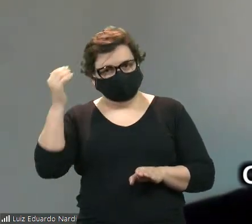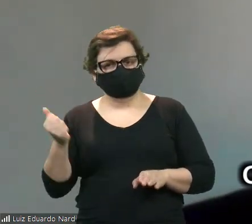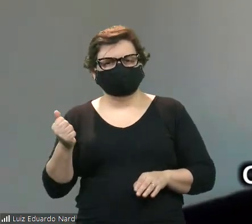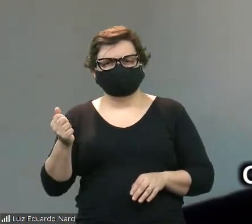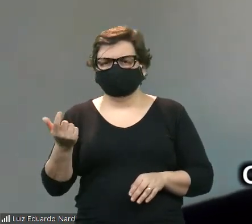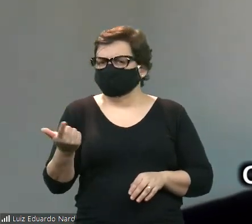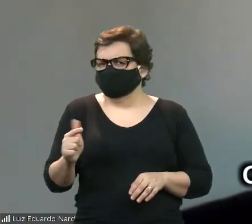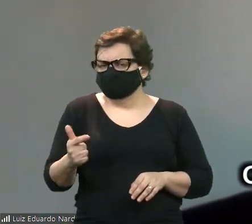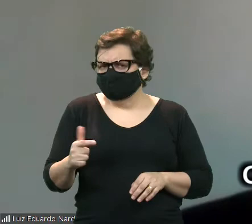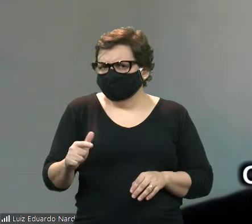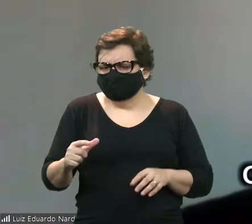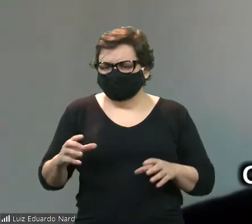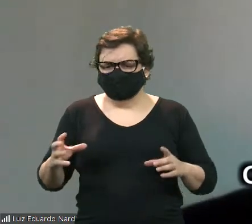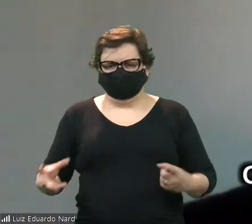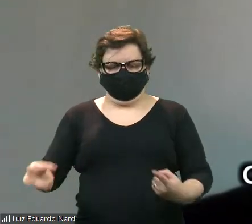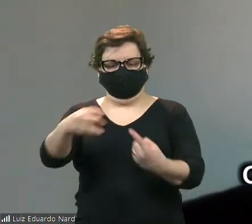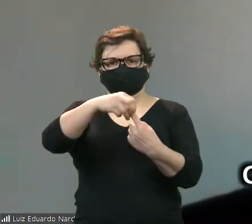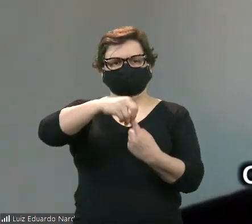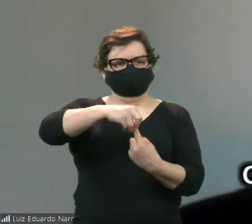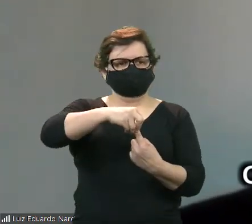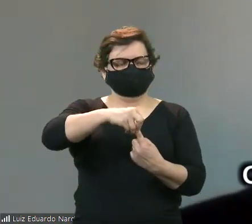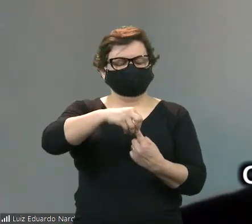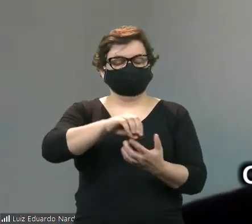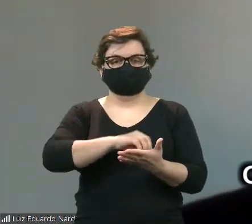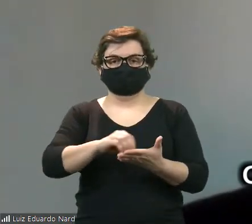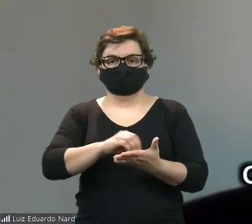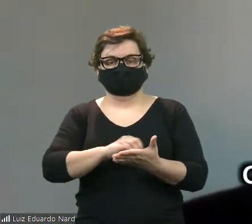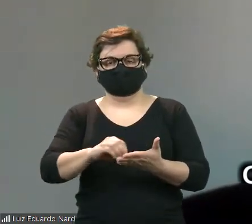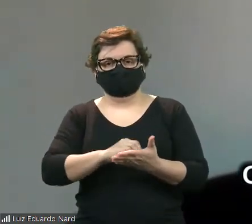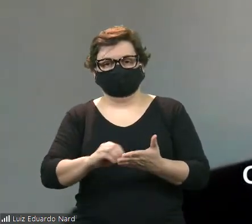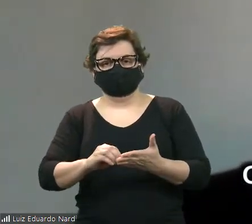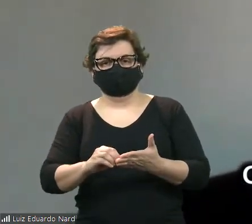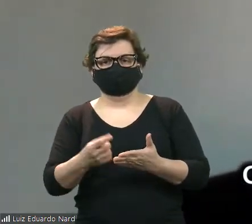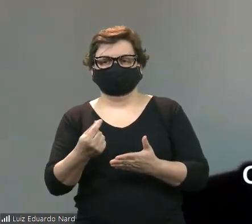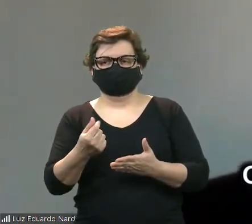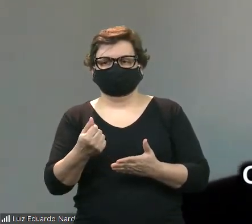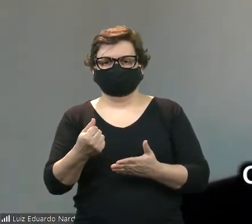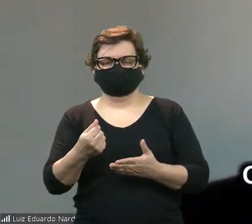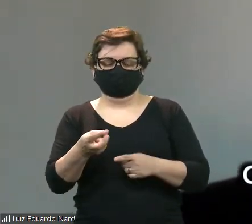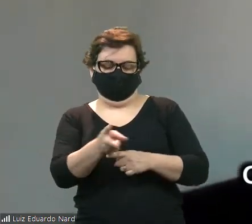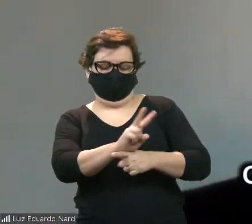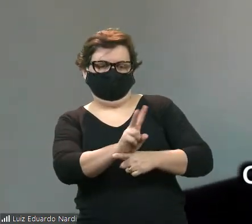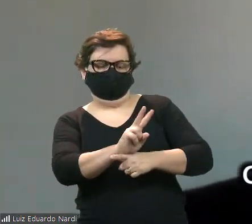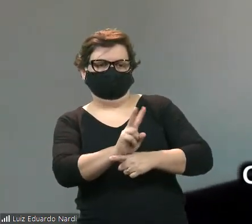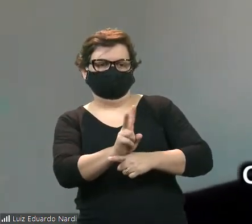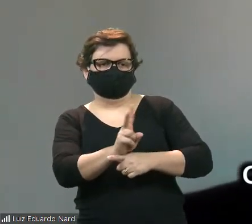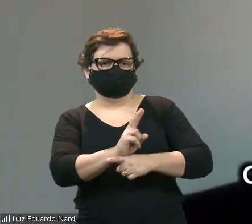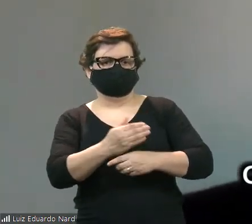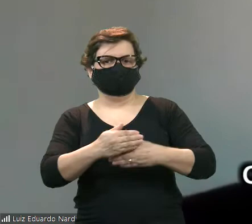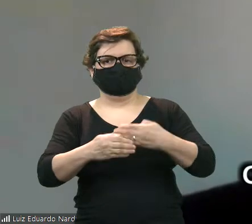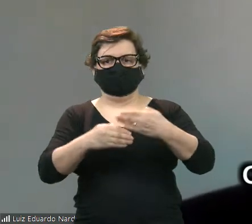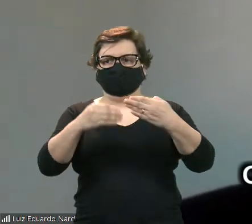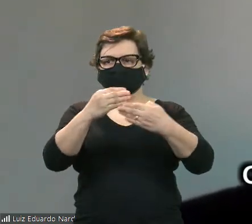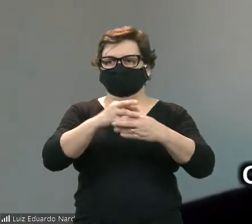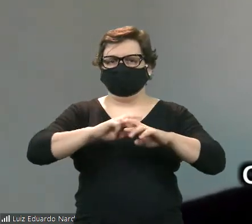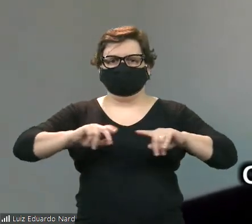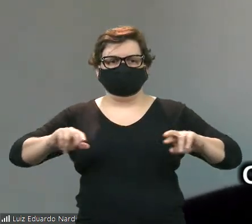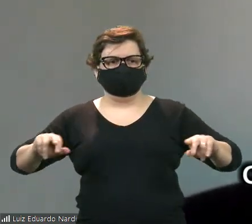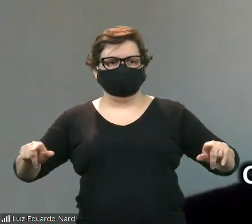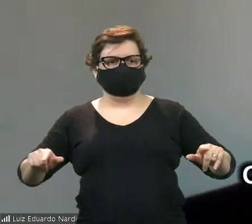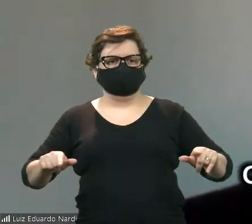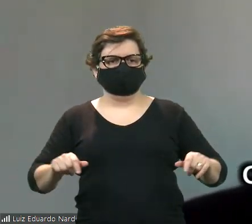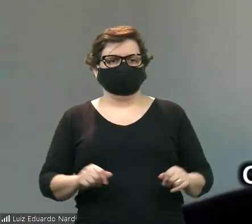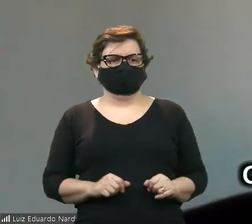uma centralização na Secretaria da Fazenda de fiscais, de obra, a Fazenda tem